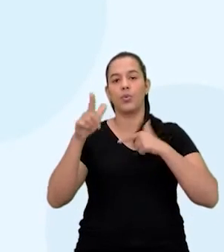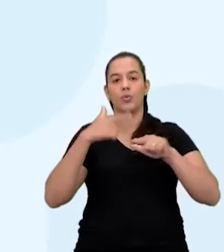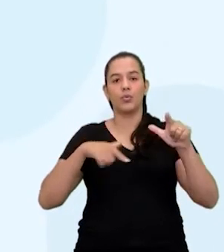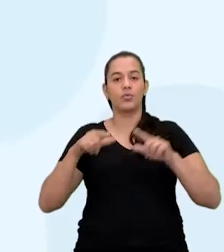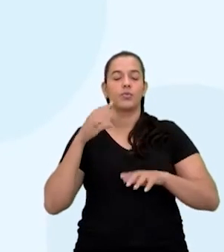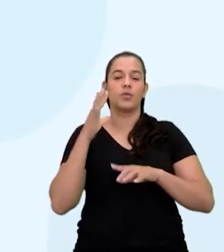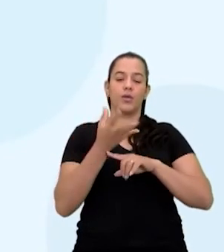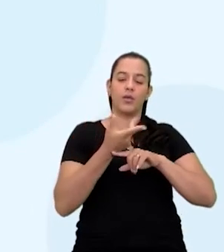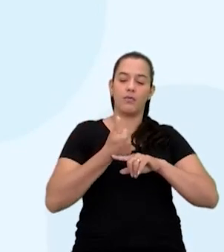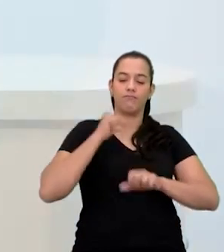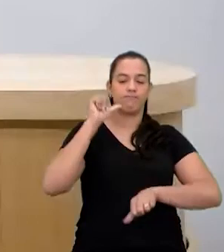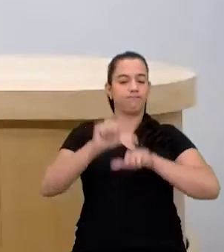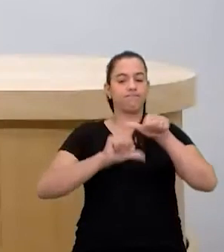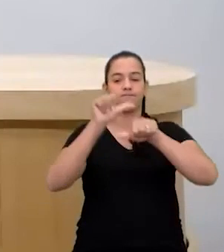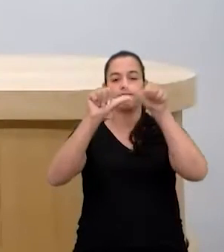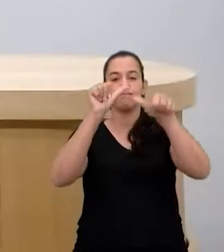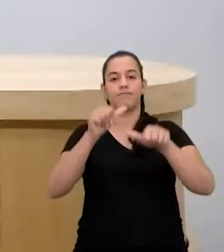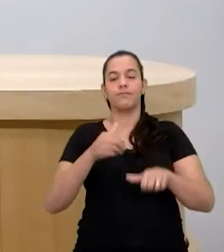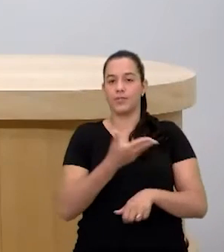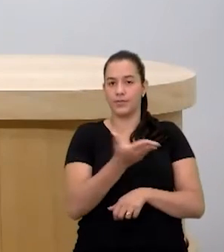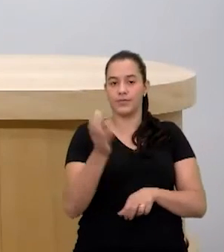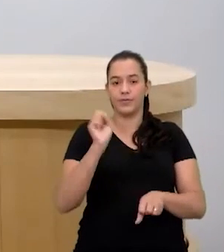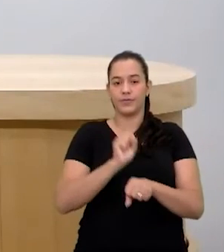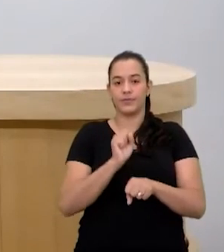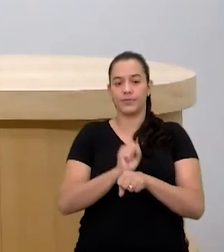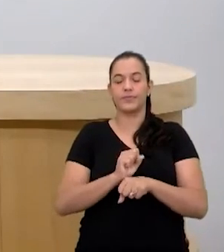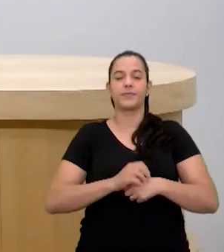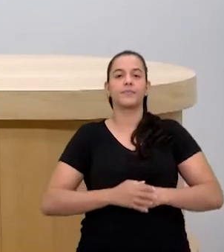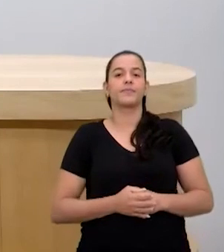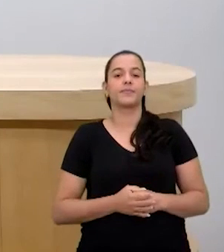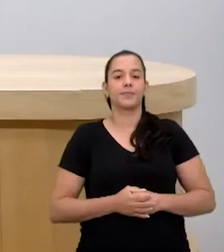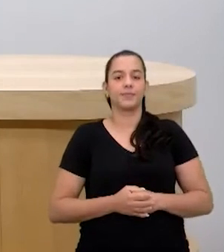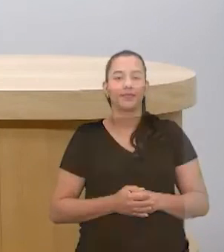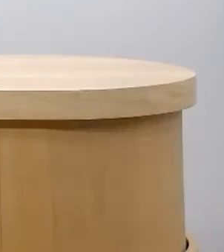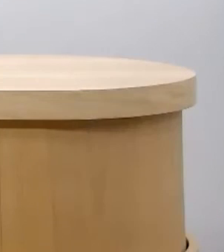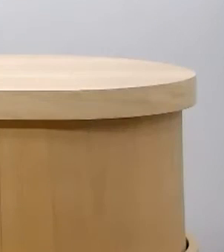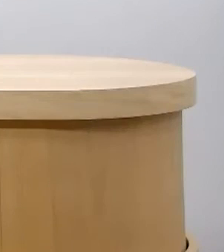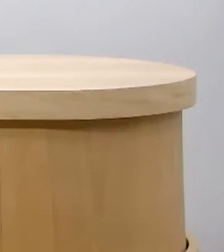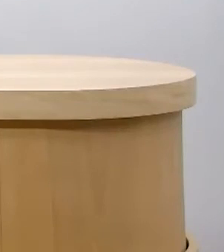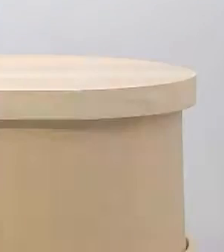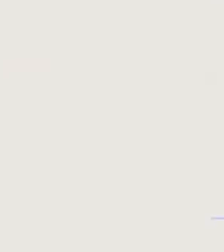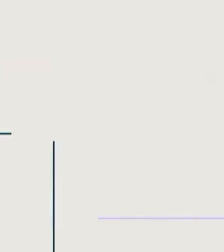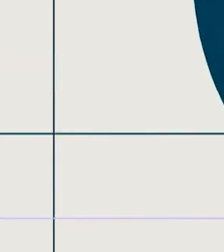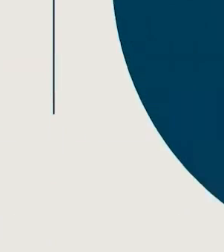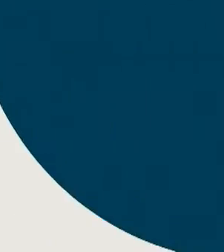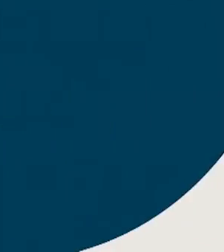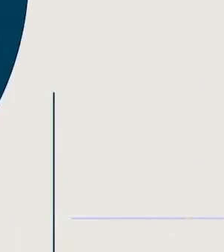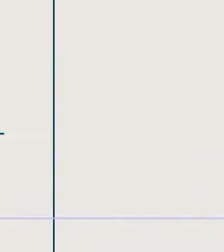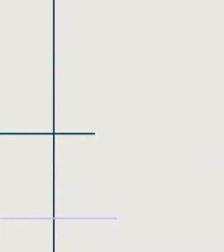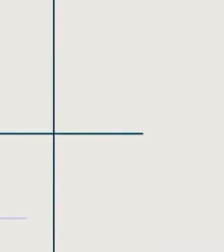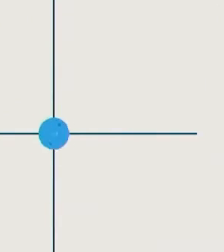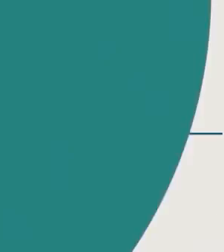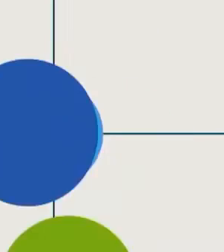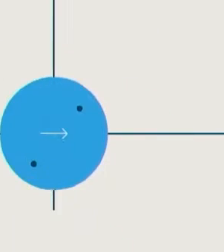a arte. Então, até daqui a pouco, gente!